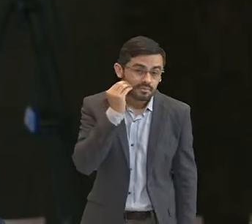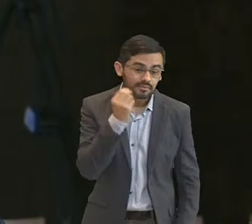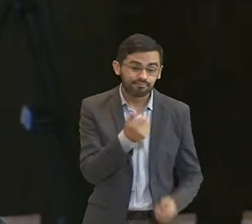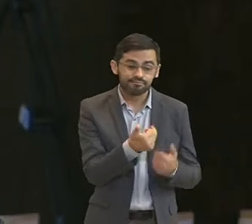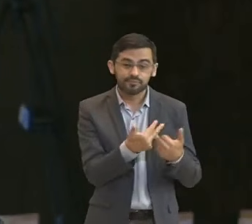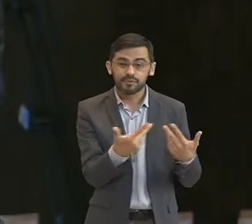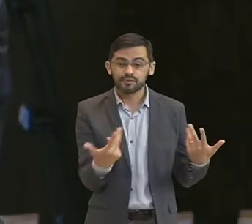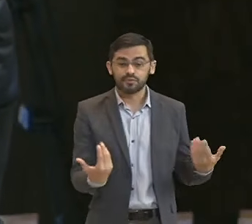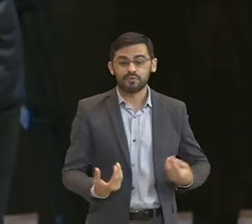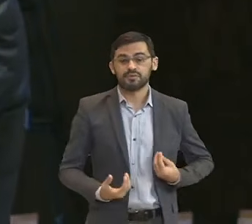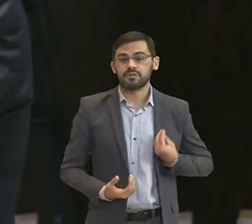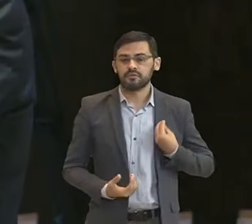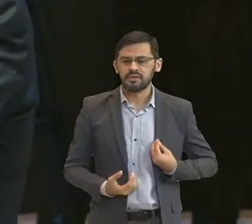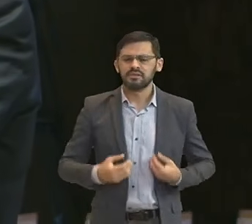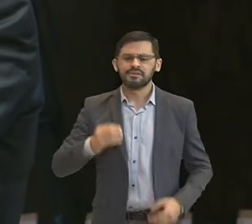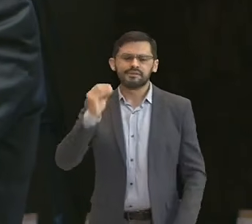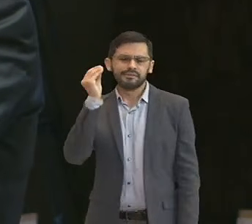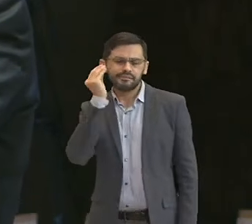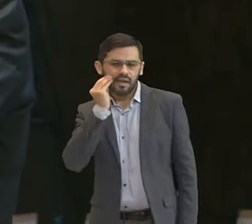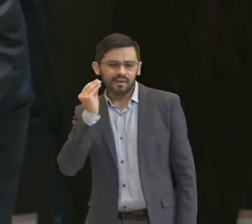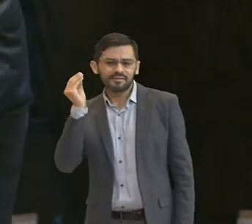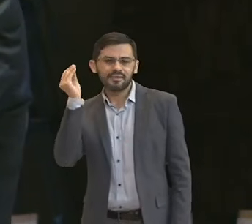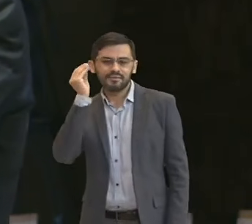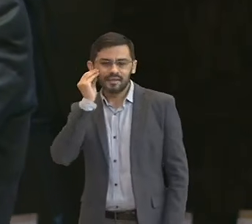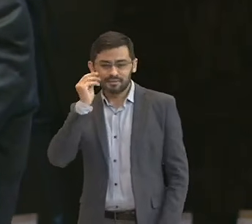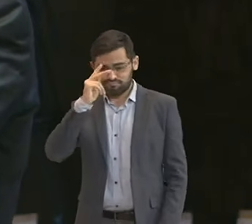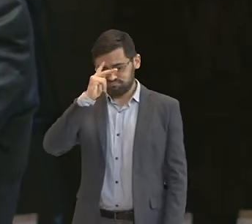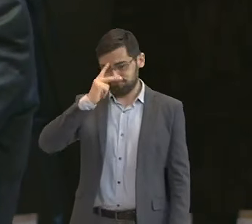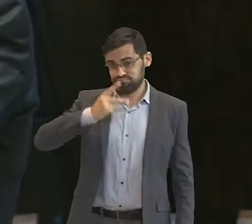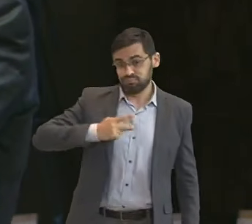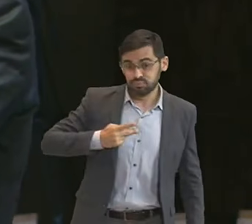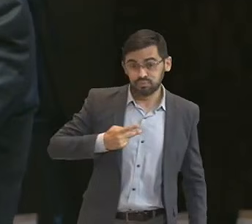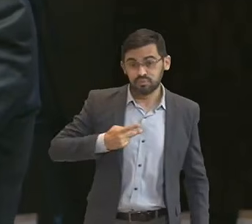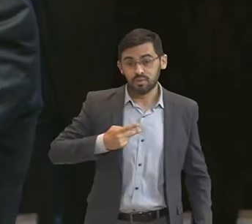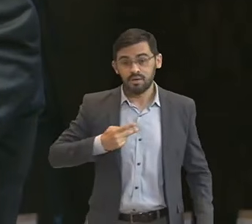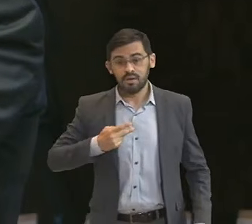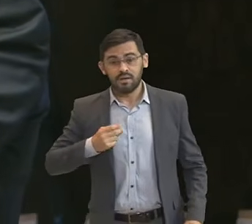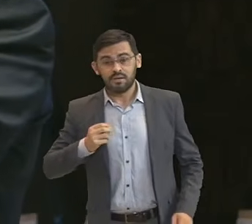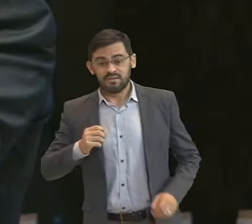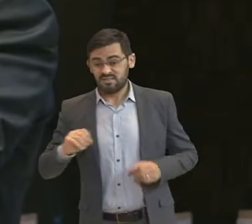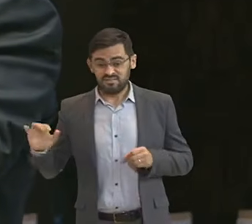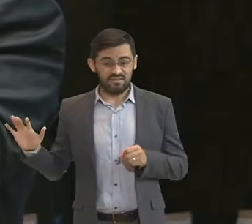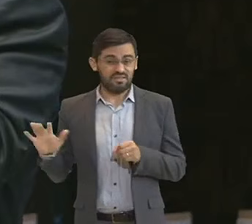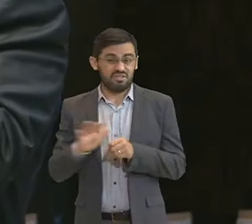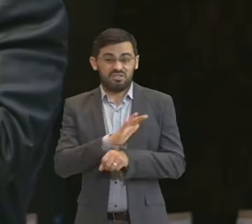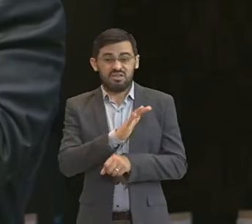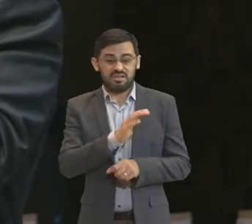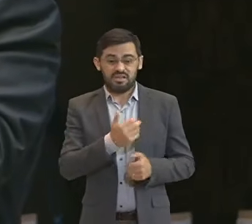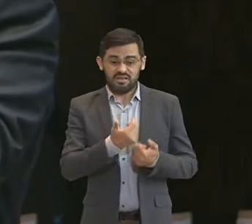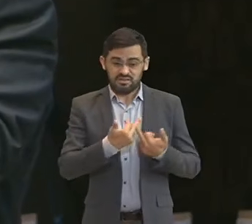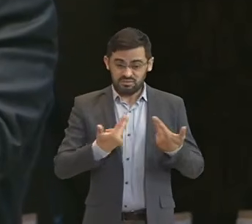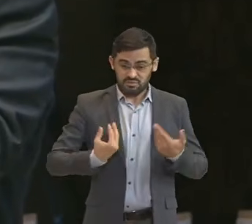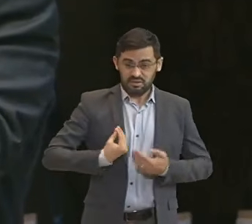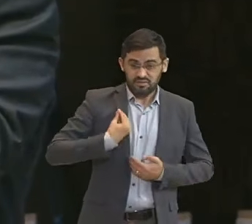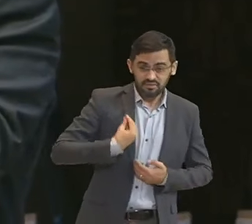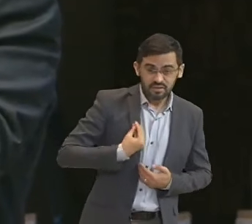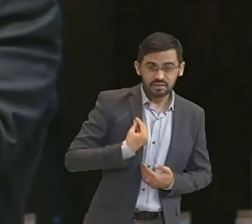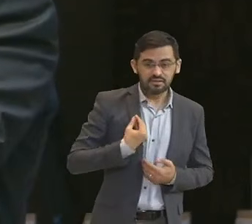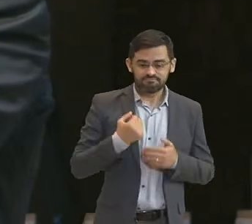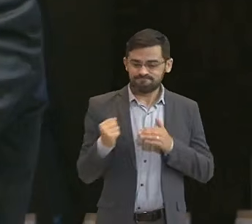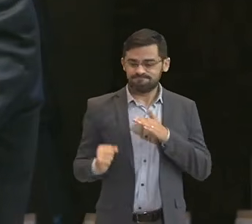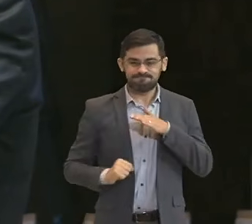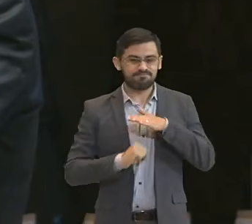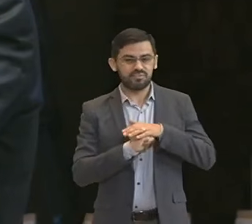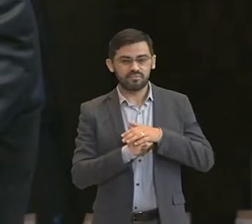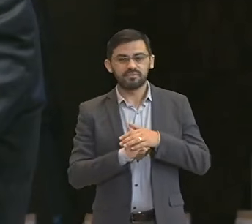E aí a gente tenta com todas as forças colocar ou encher o barreiro de água. E a